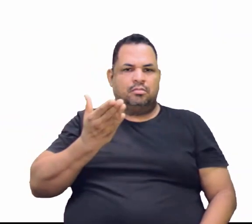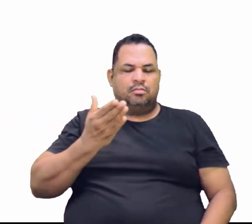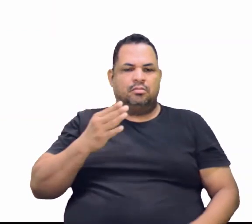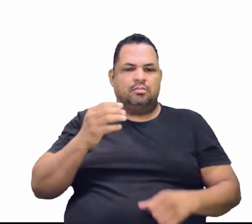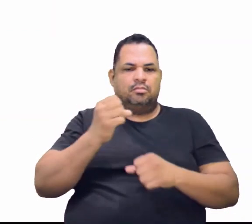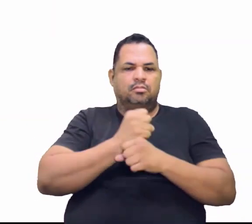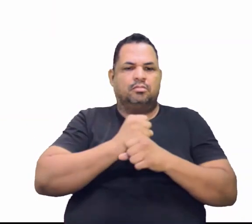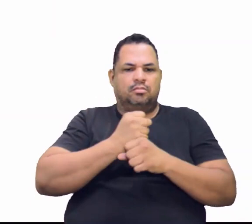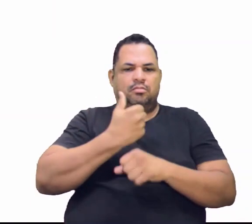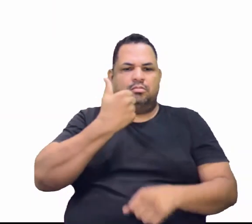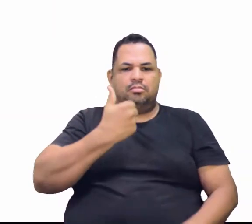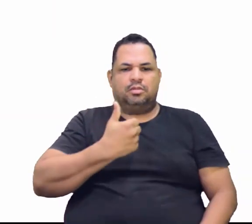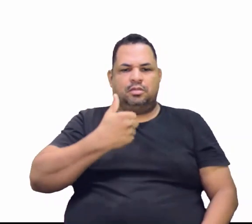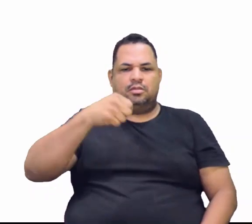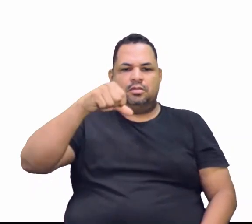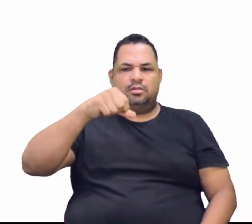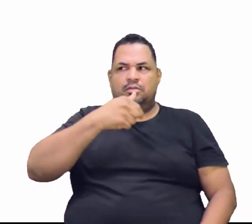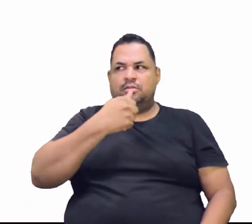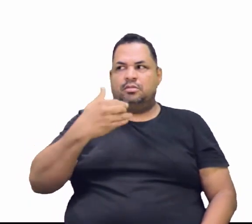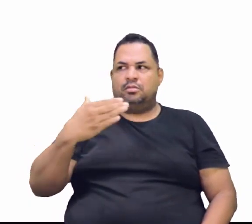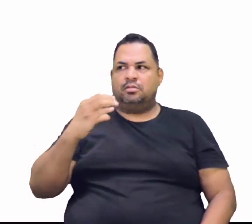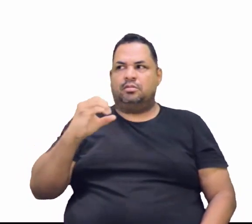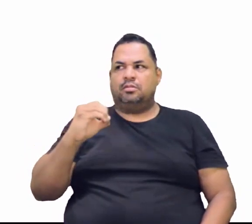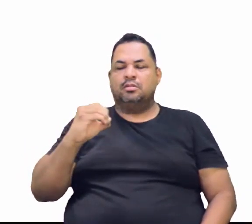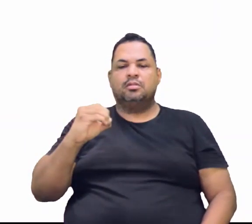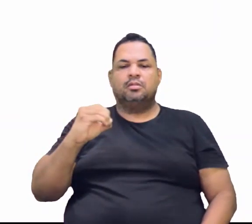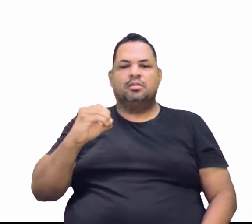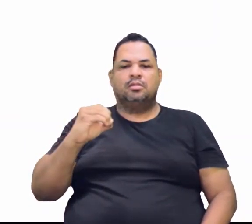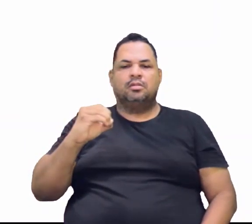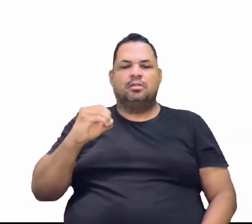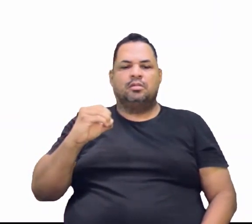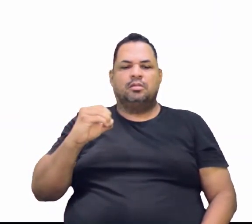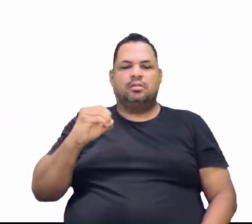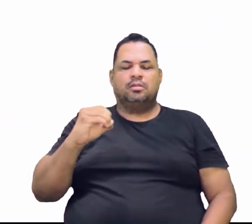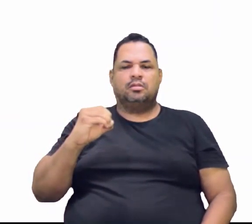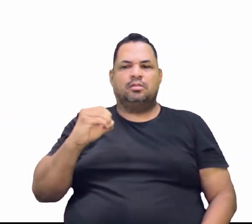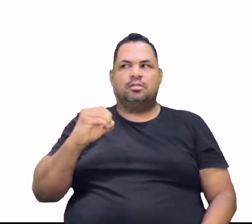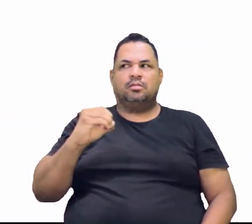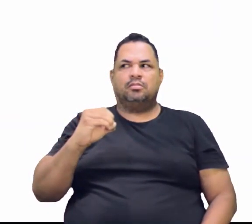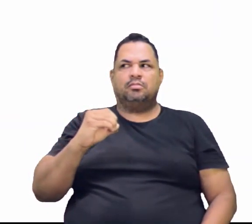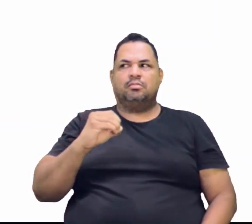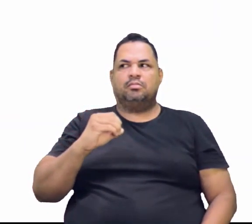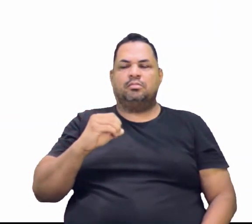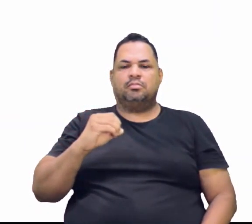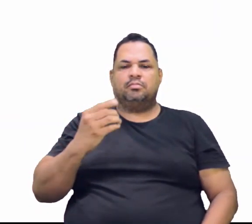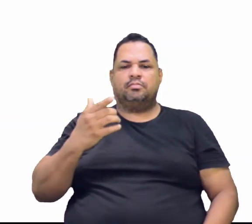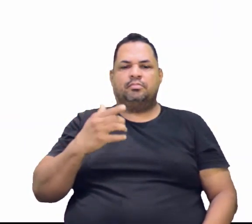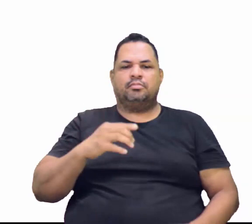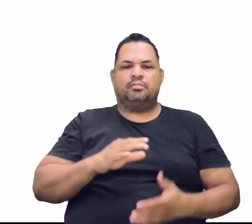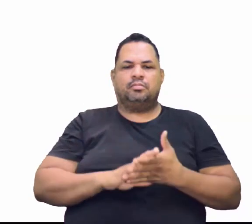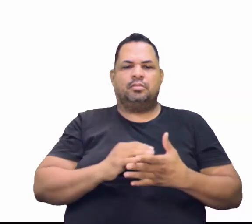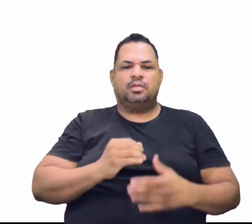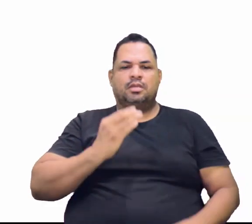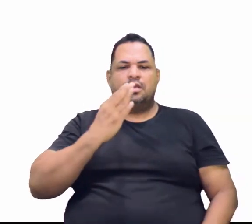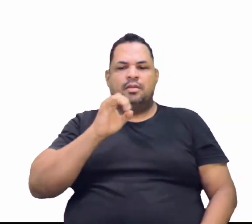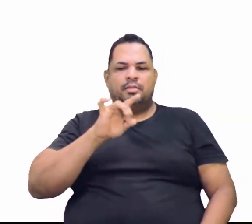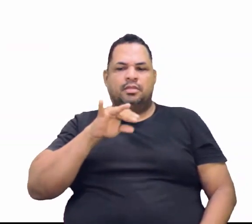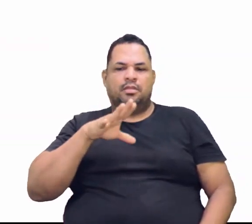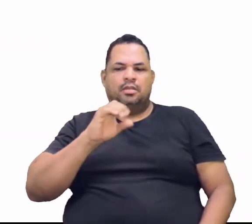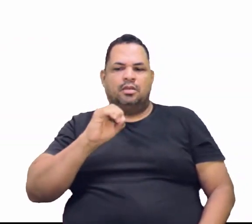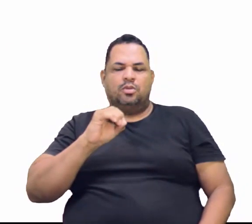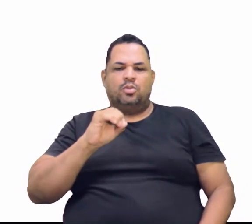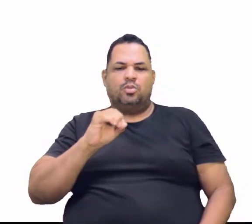em 1910, Rondon era... 1903, era capitão.